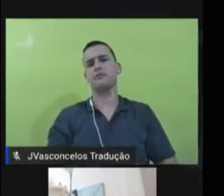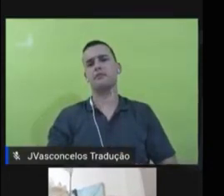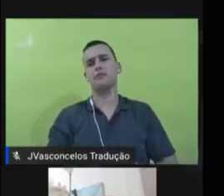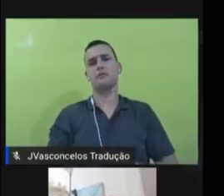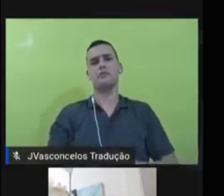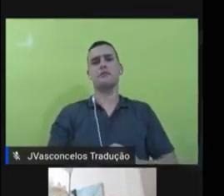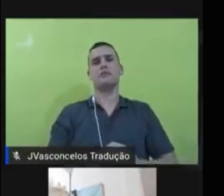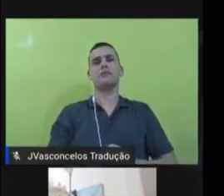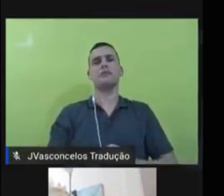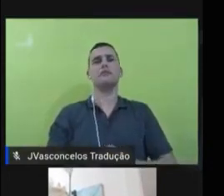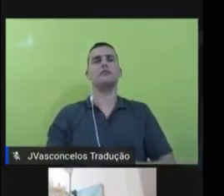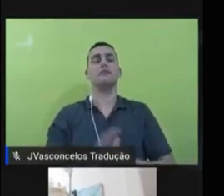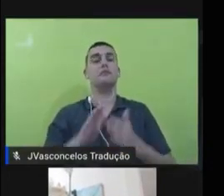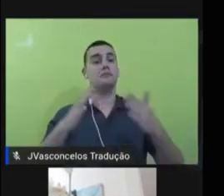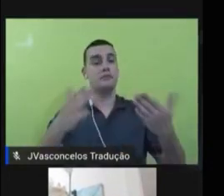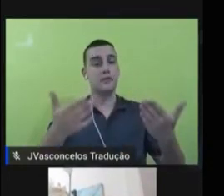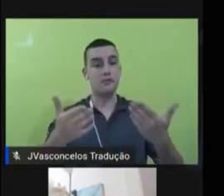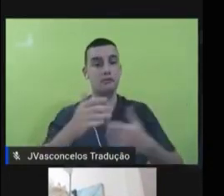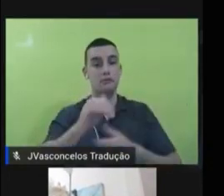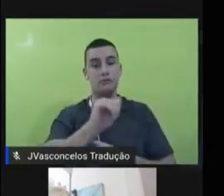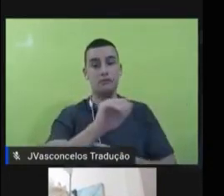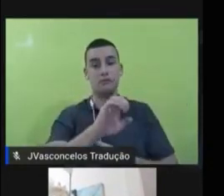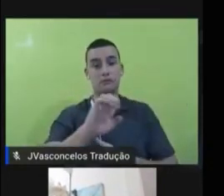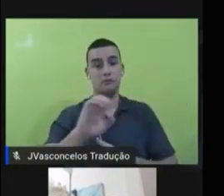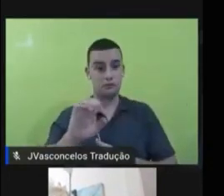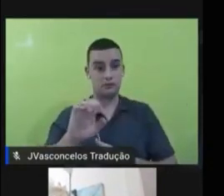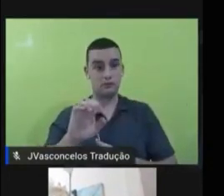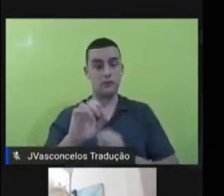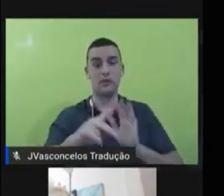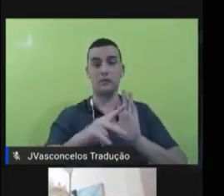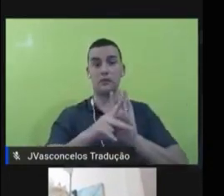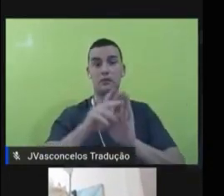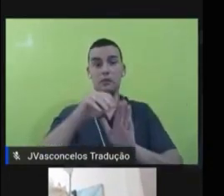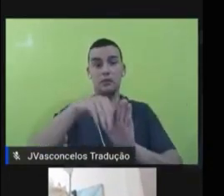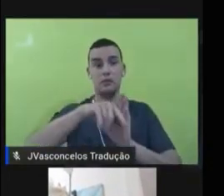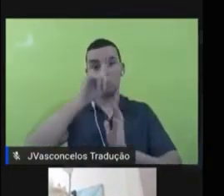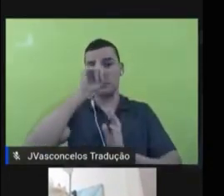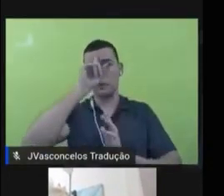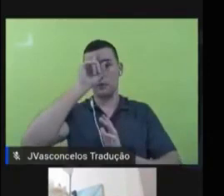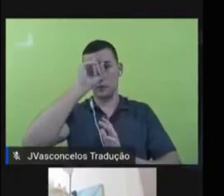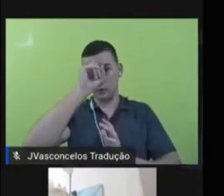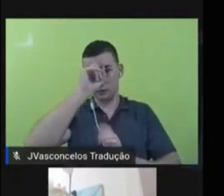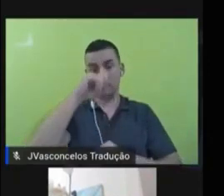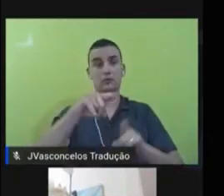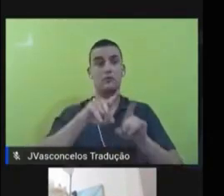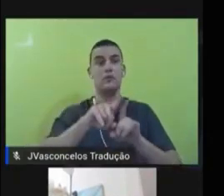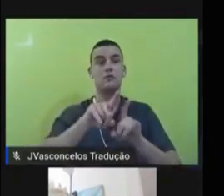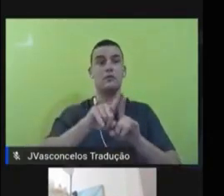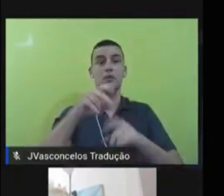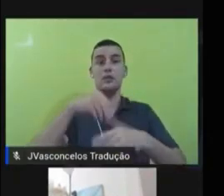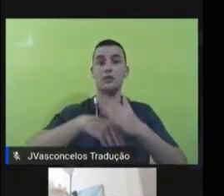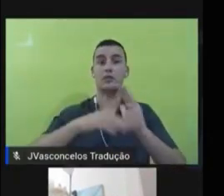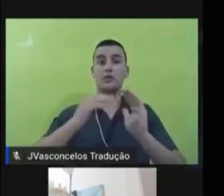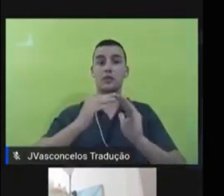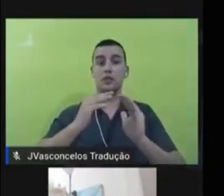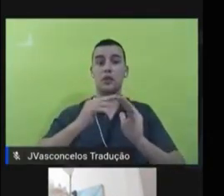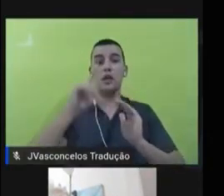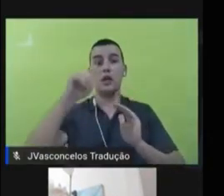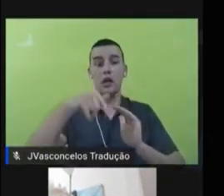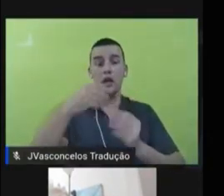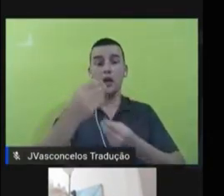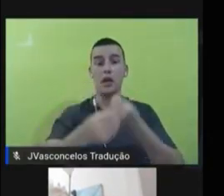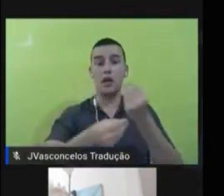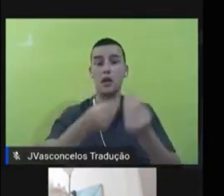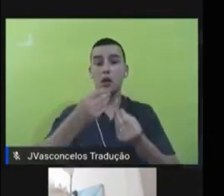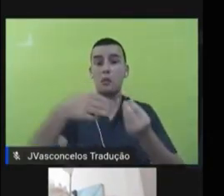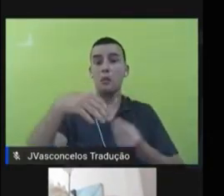Bom, o atendimento educacional especializado em ambiente hospitalar e domiciliar é uma